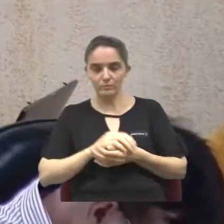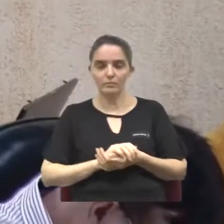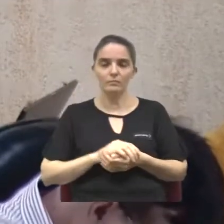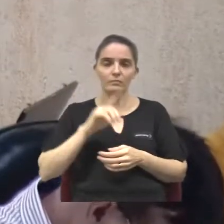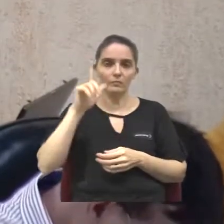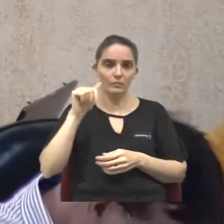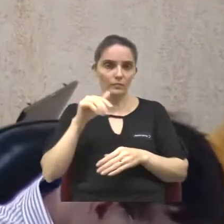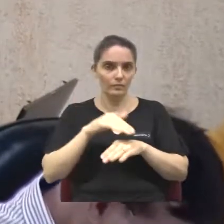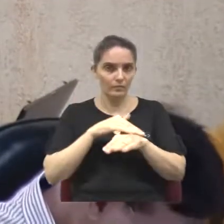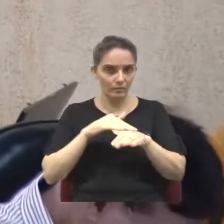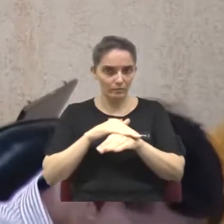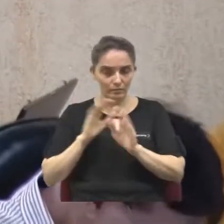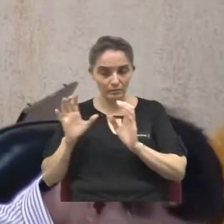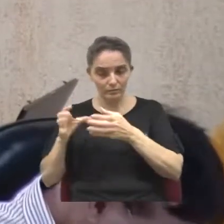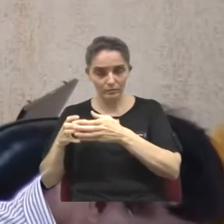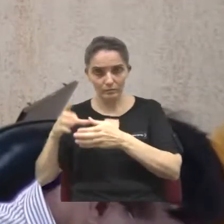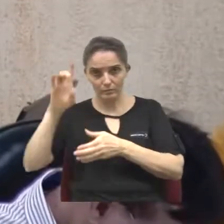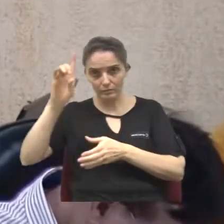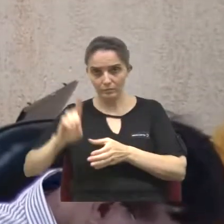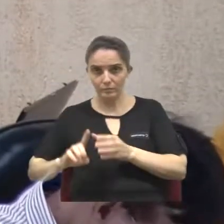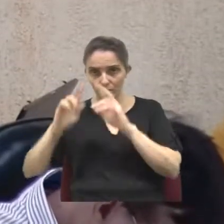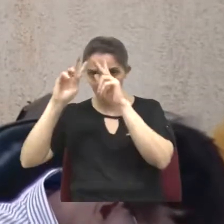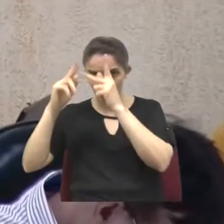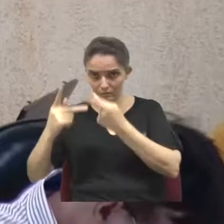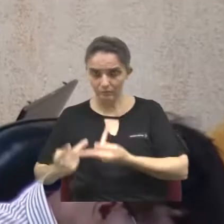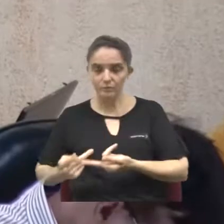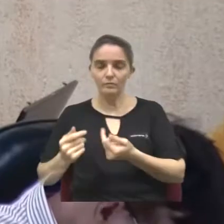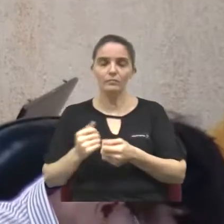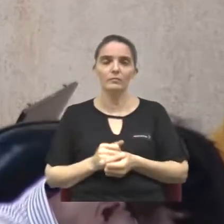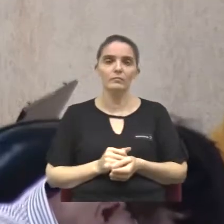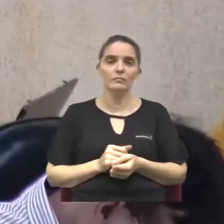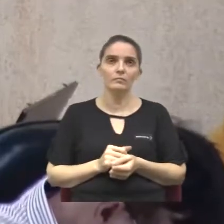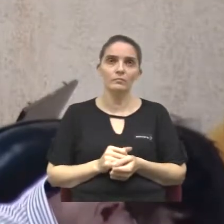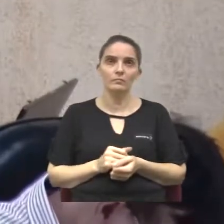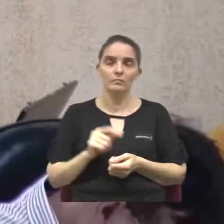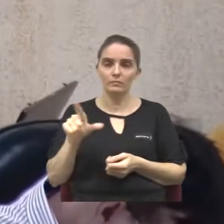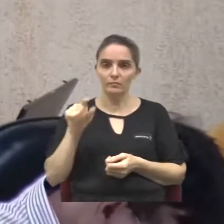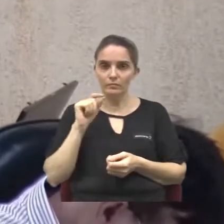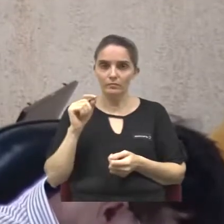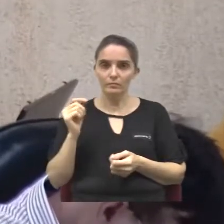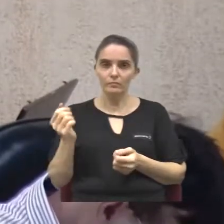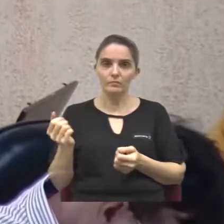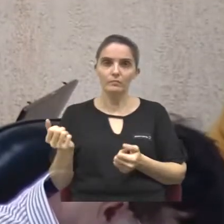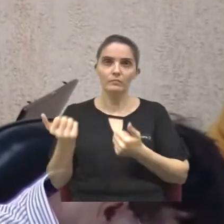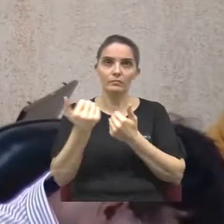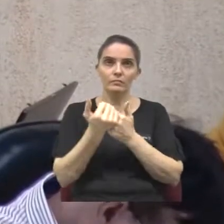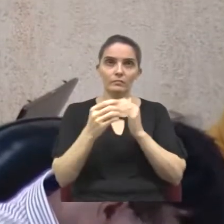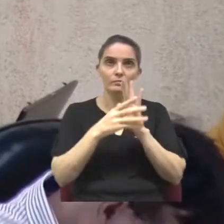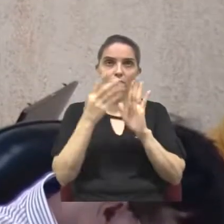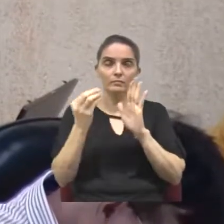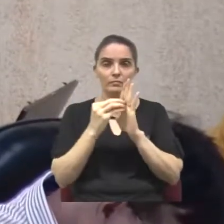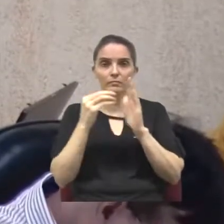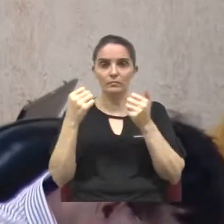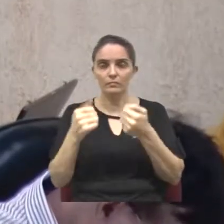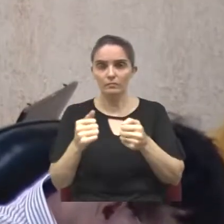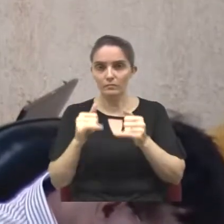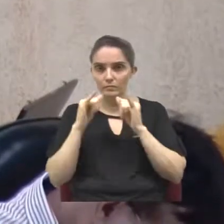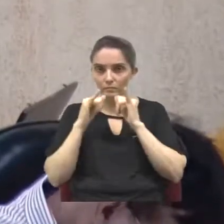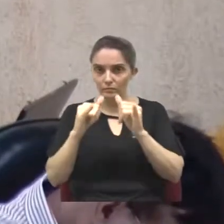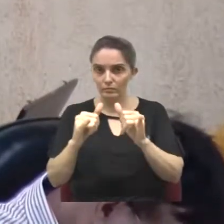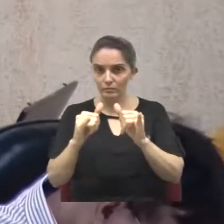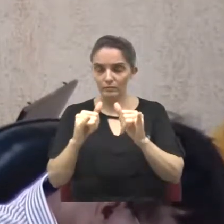na Comissão de Direitos Humanos, nós decidimos fazer essa subemenda, colocando na placa que a denúncia é